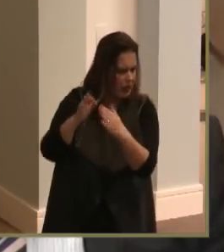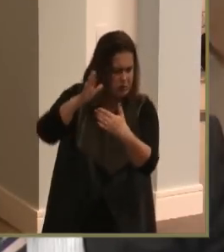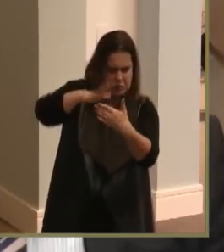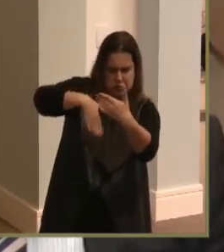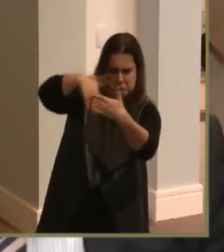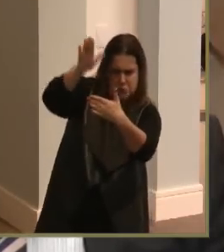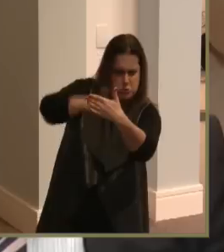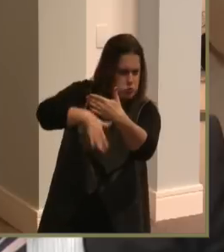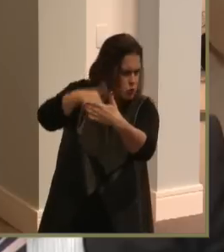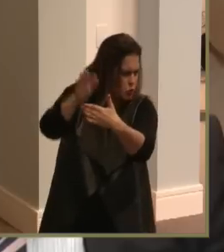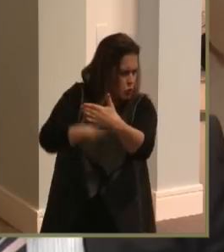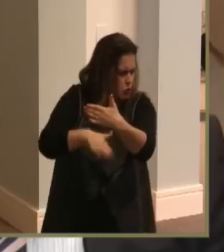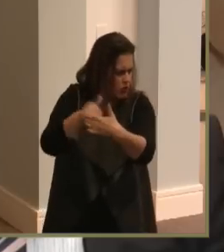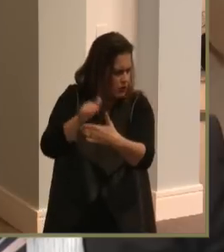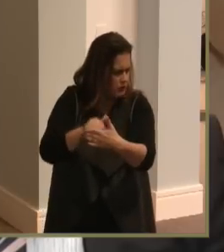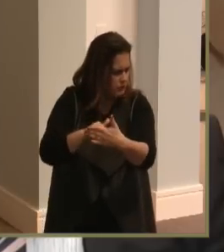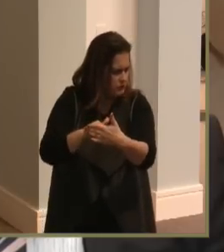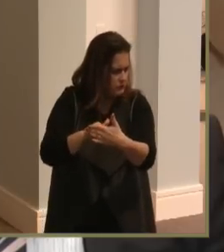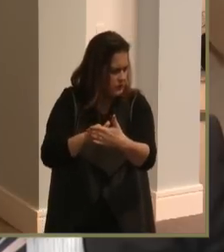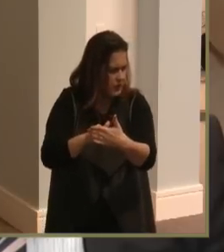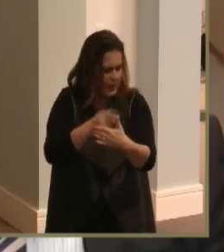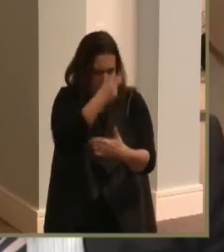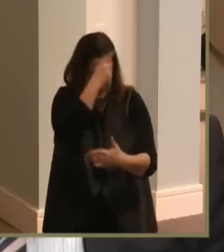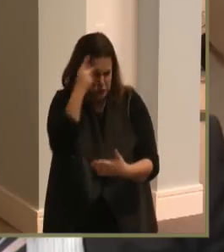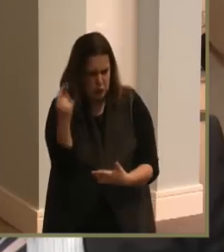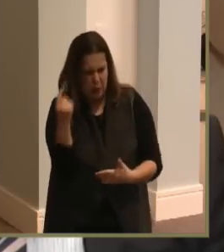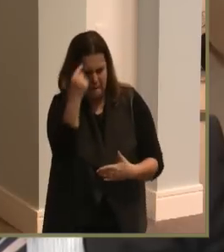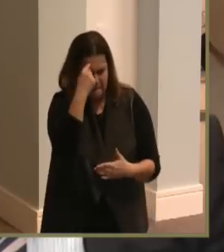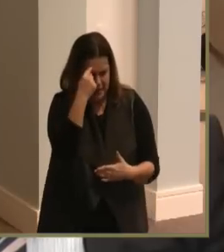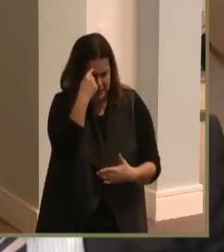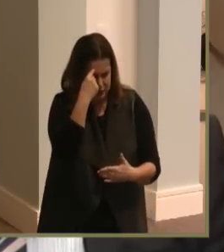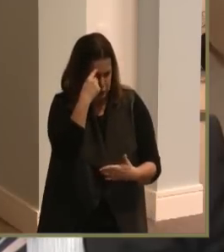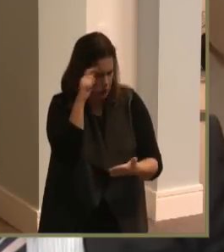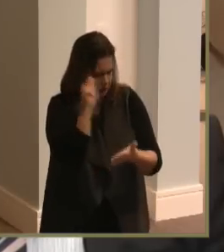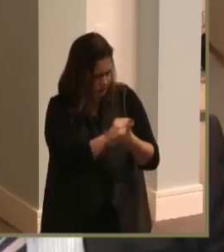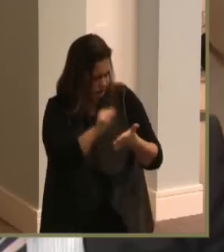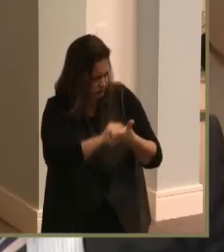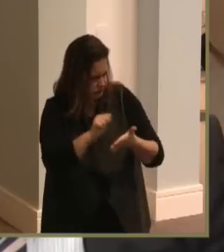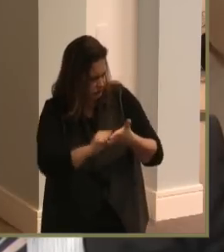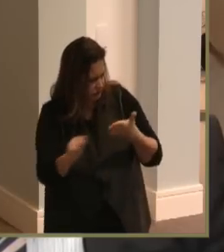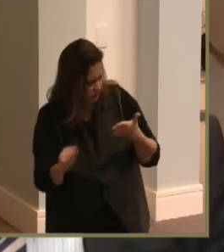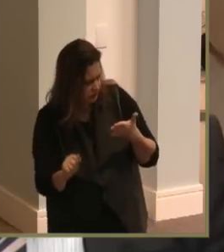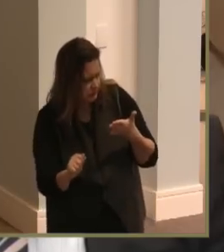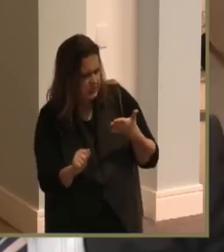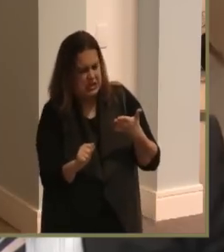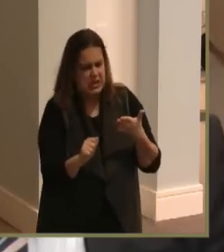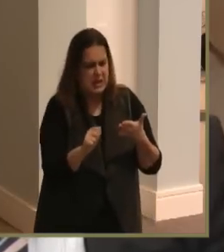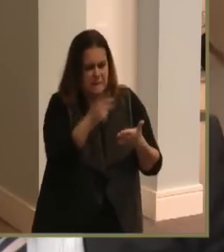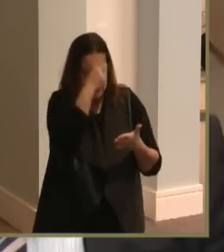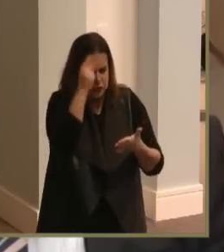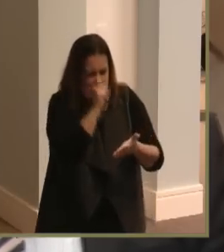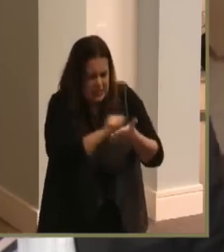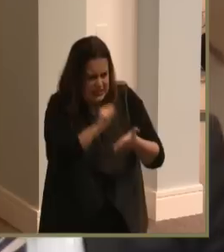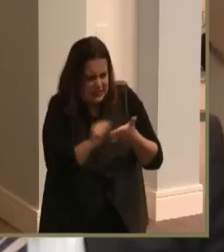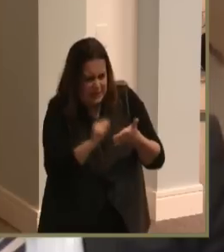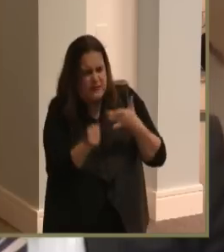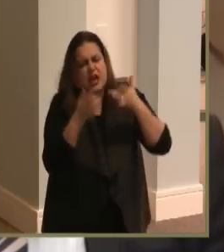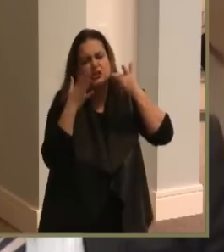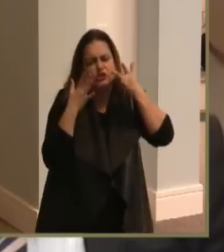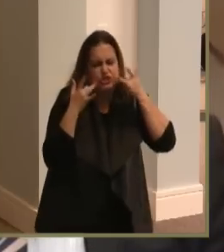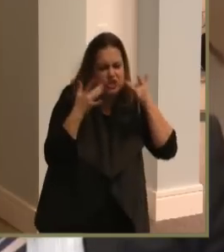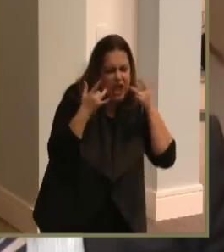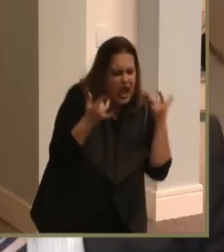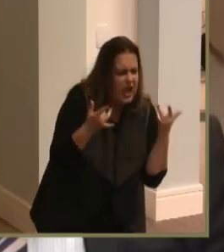tragédias, Sófocles, Eurípides, as comédias de Aristófanes, o berço do historiador